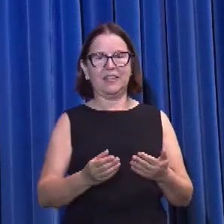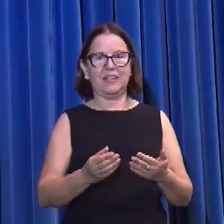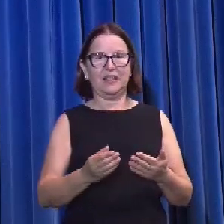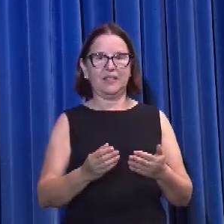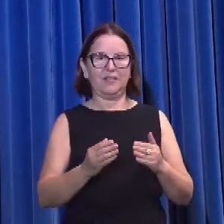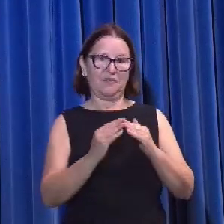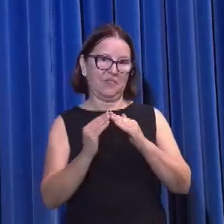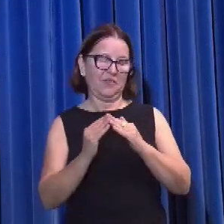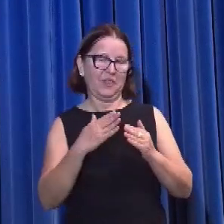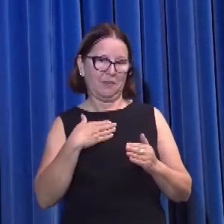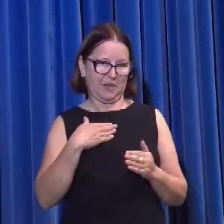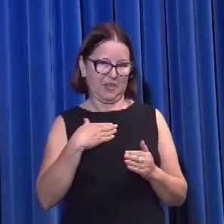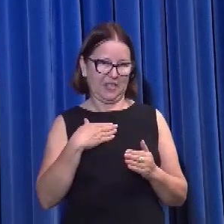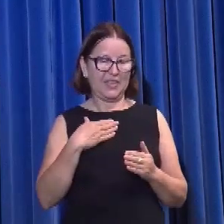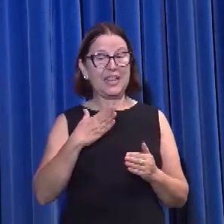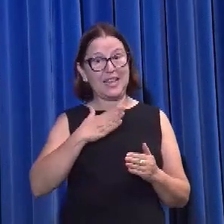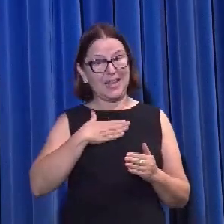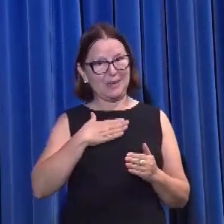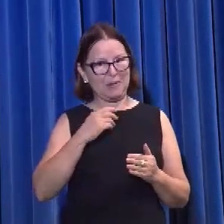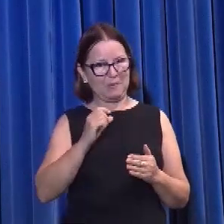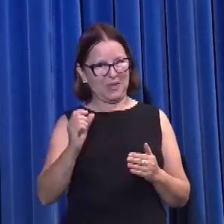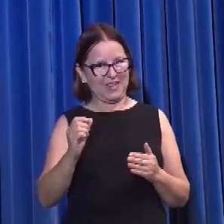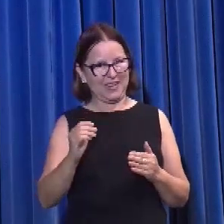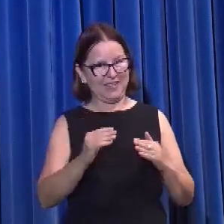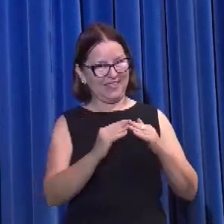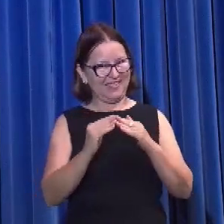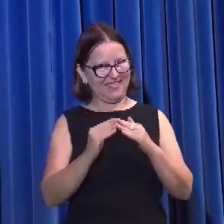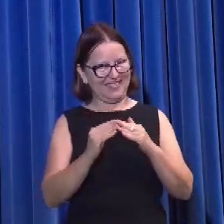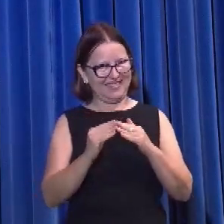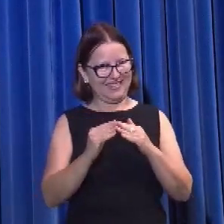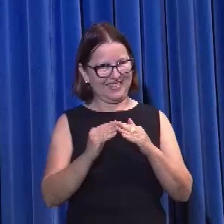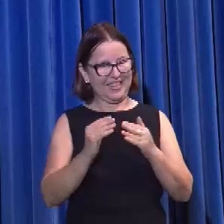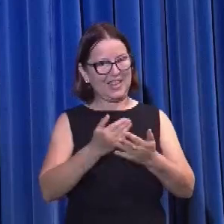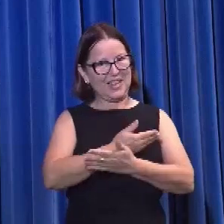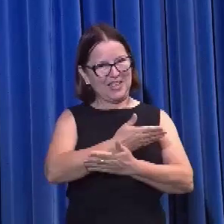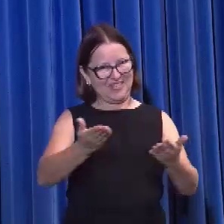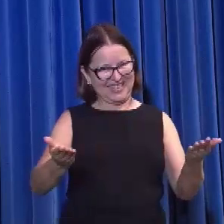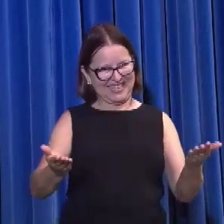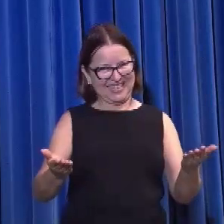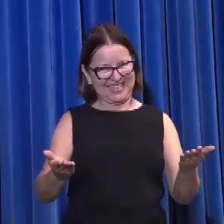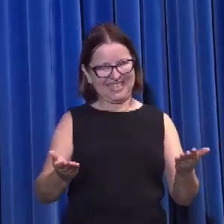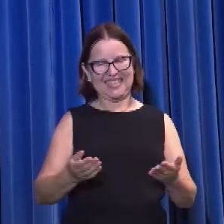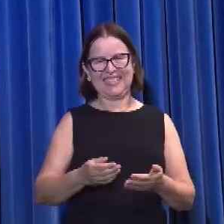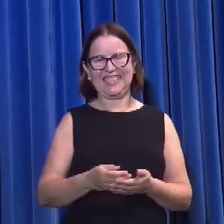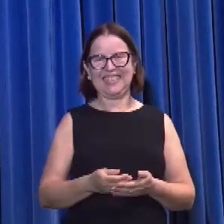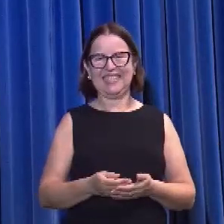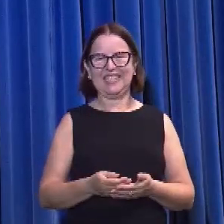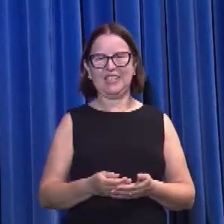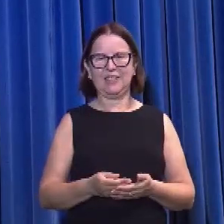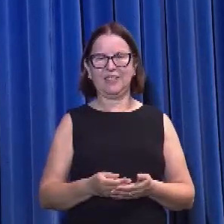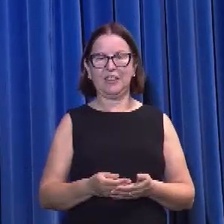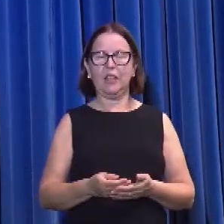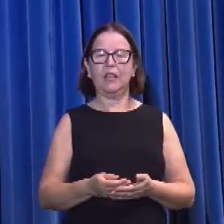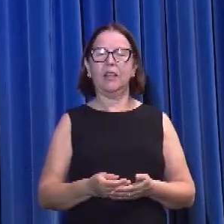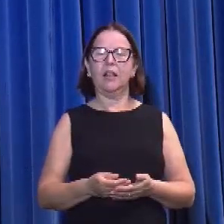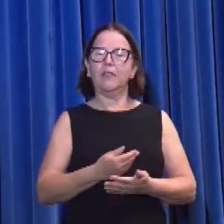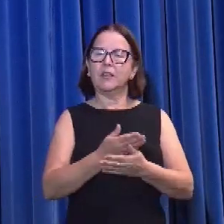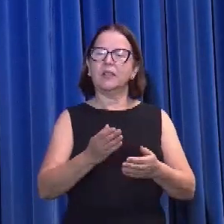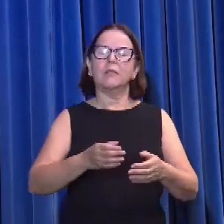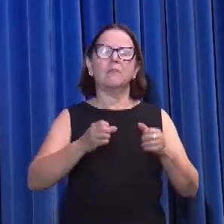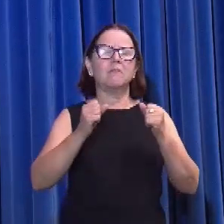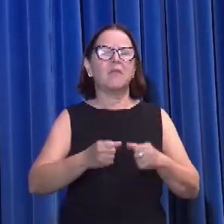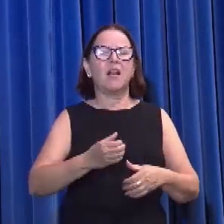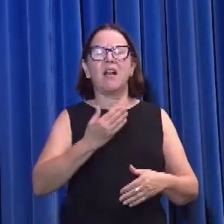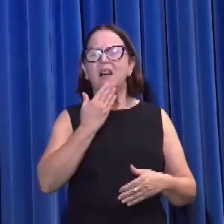e as minhas palavras habitarem em vocês, vocês poderão pedir